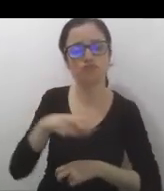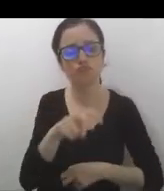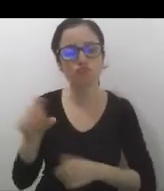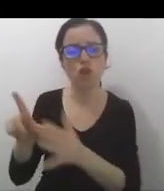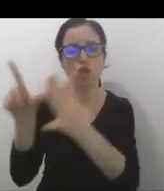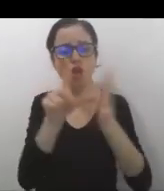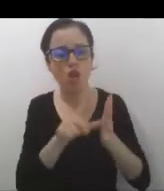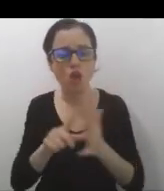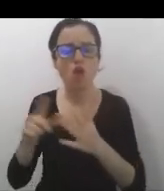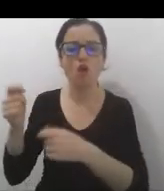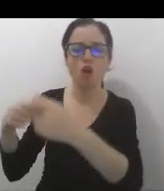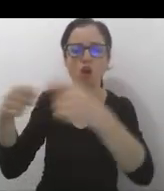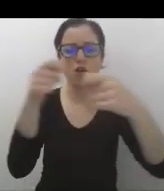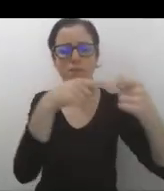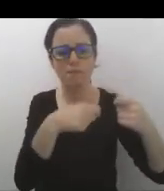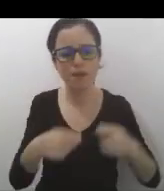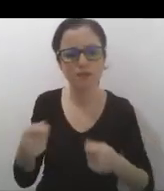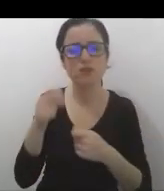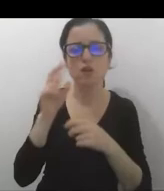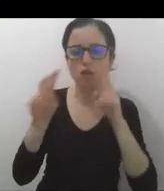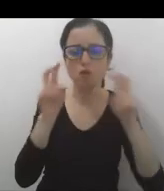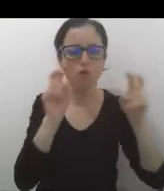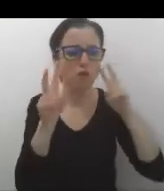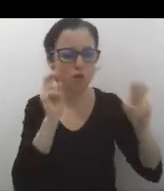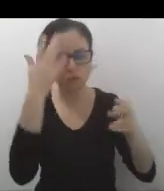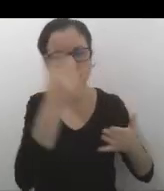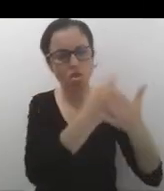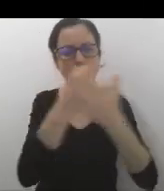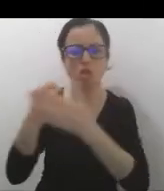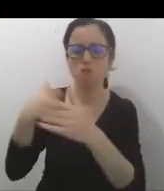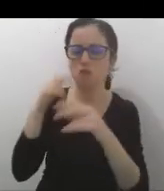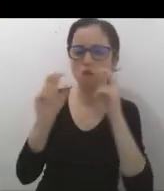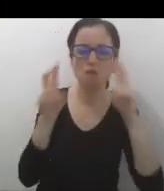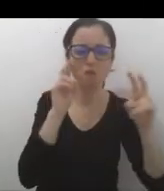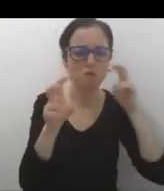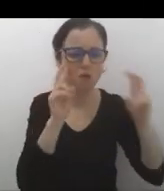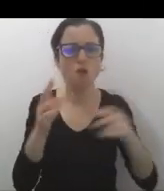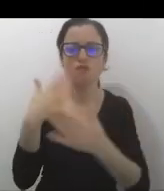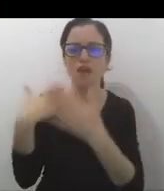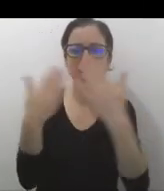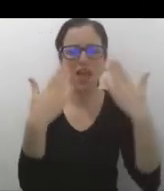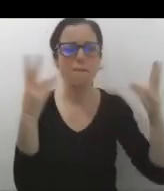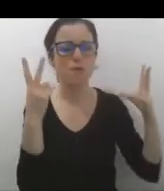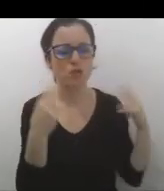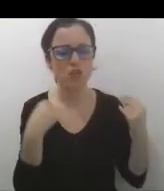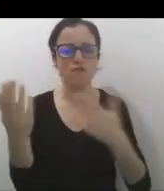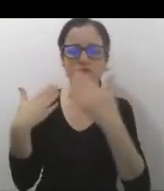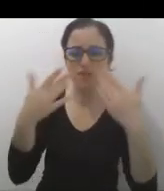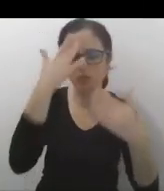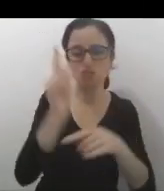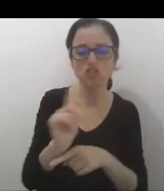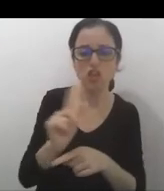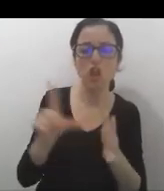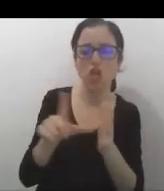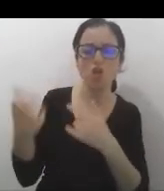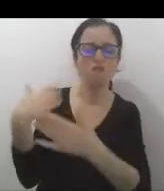motoristas, conversando com os gerentes das lojas. Eu desenhei um produto. A partir daí, o que, que tem de alemão? Eu não sei.